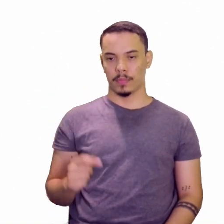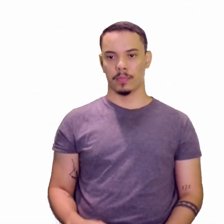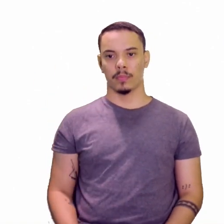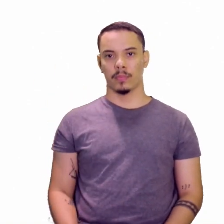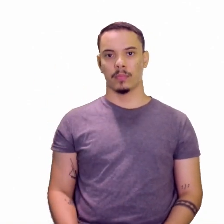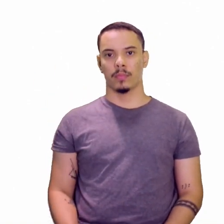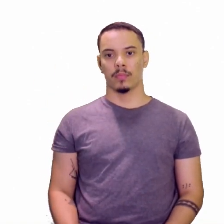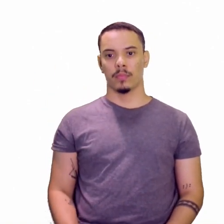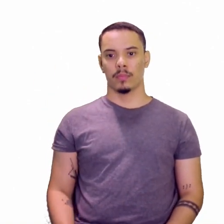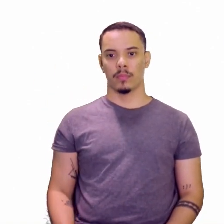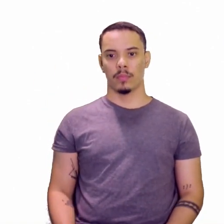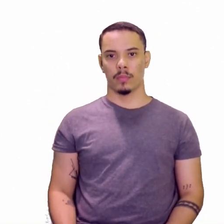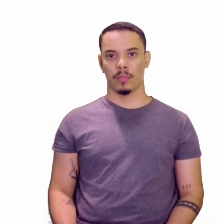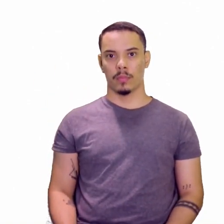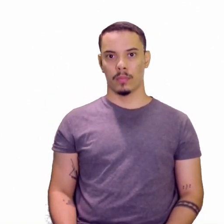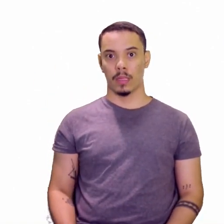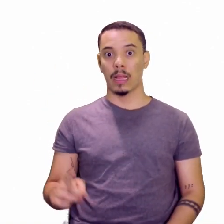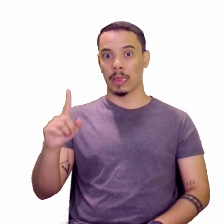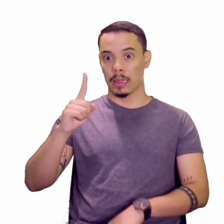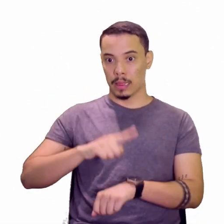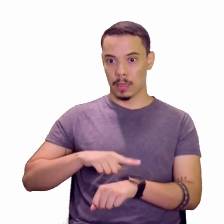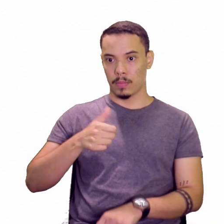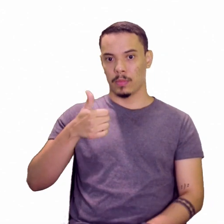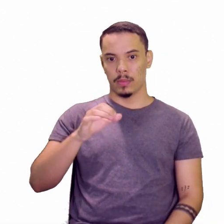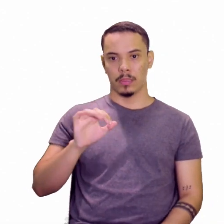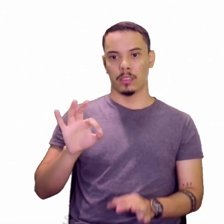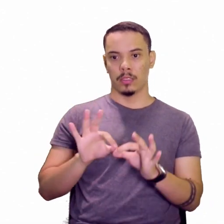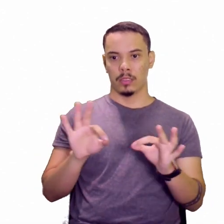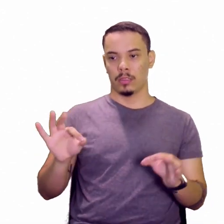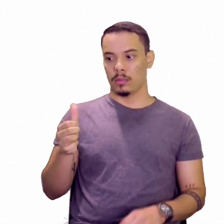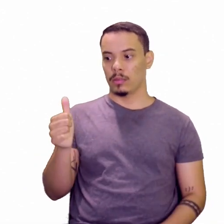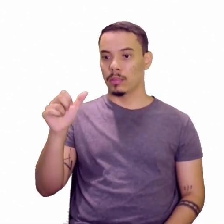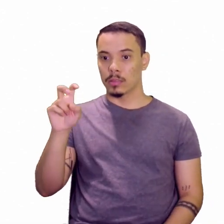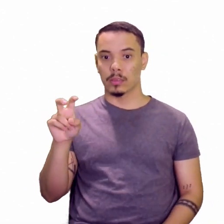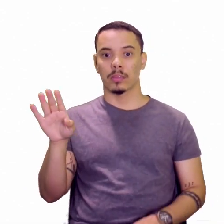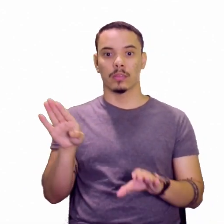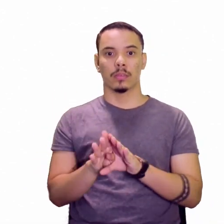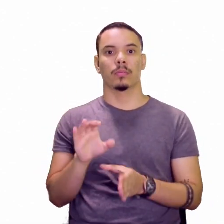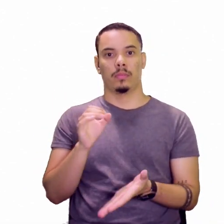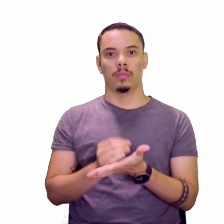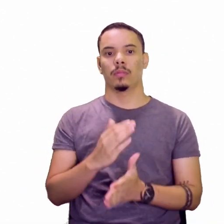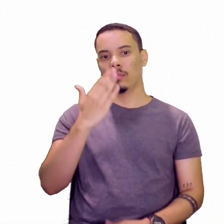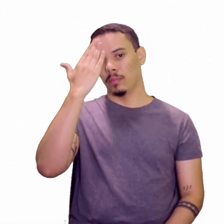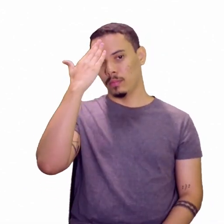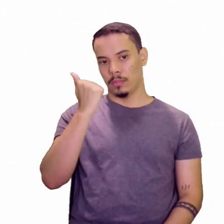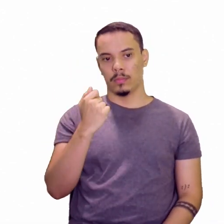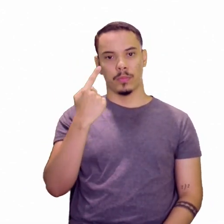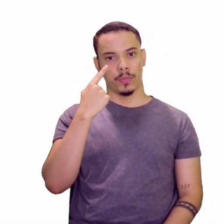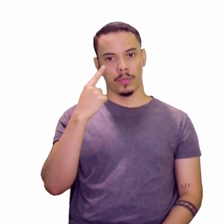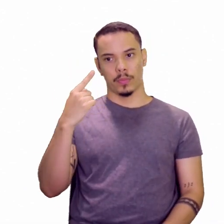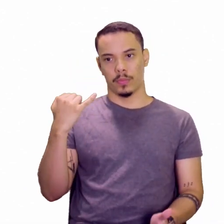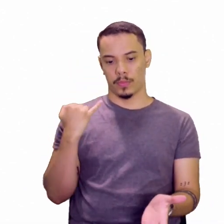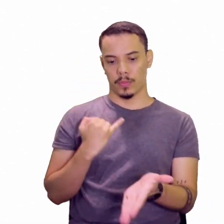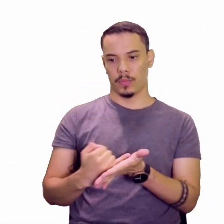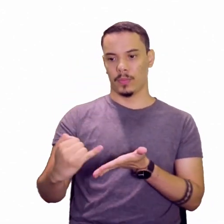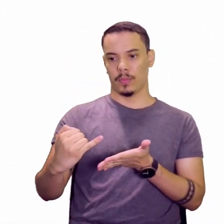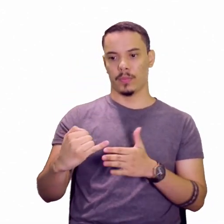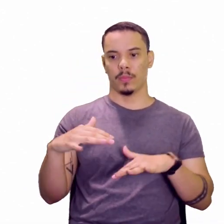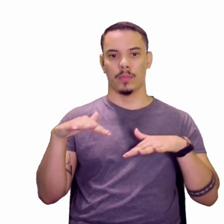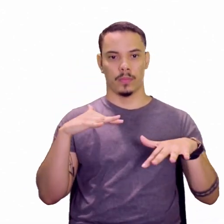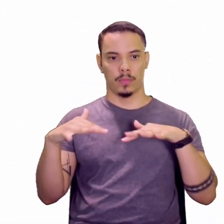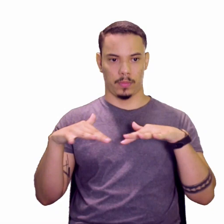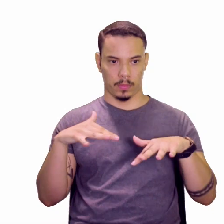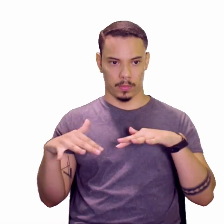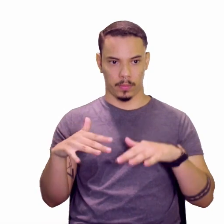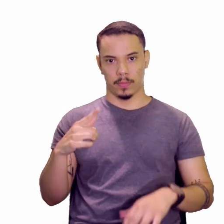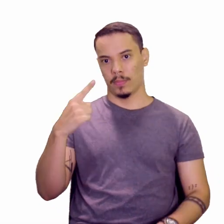Então, tempo 10 segundos, distância 15 metros. E em 0, também sabe, né? 0 aqui, ó. A posição inicial, né, do movimento.